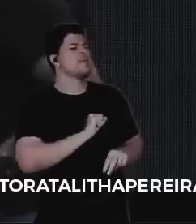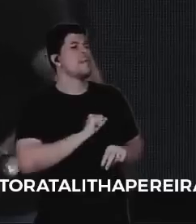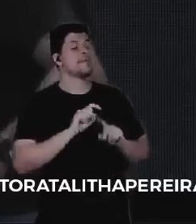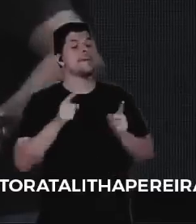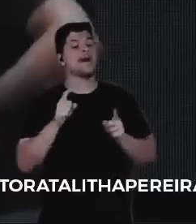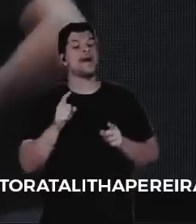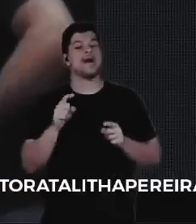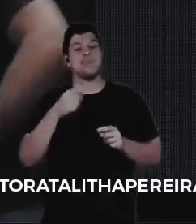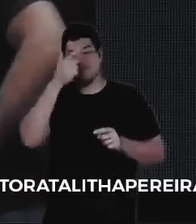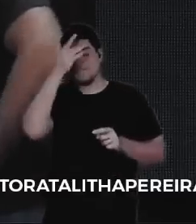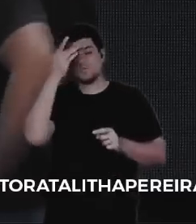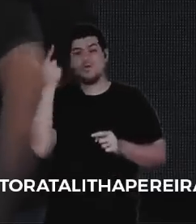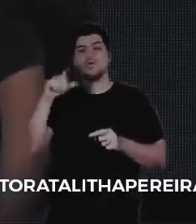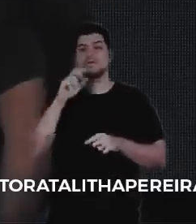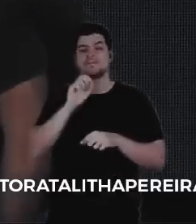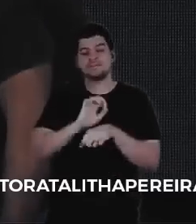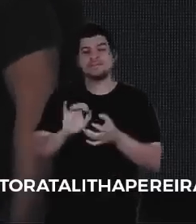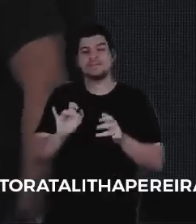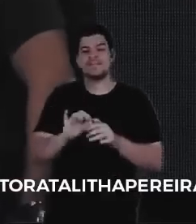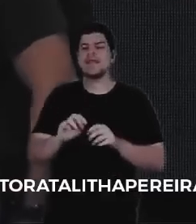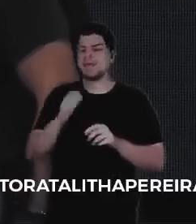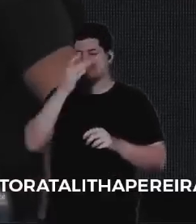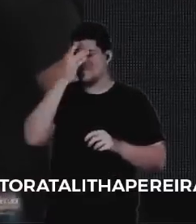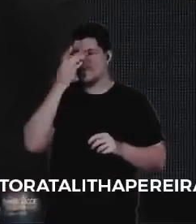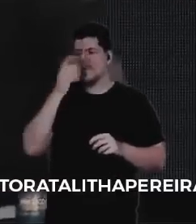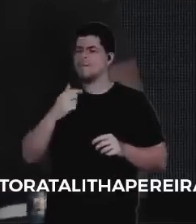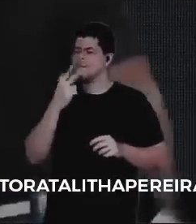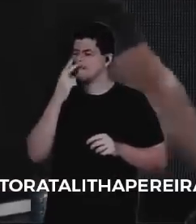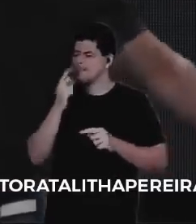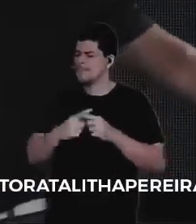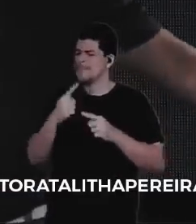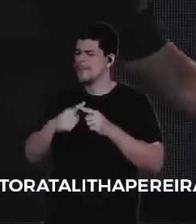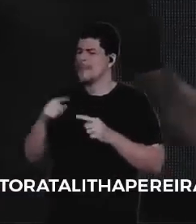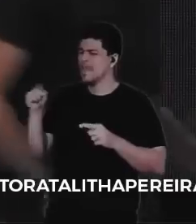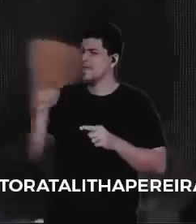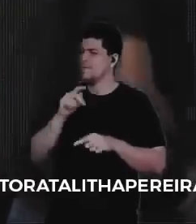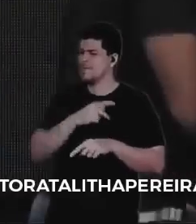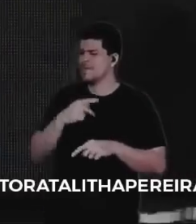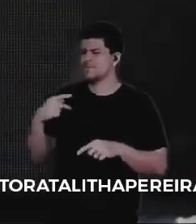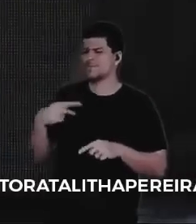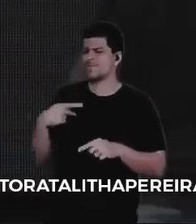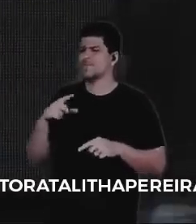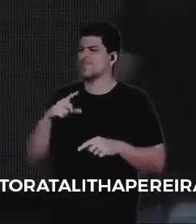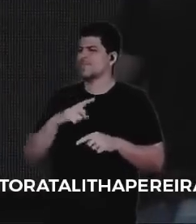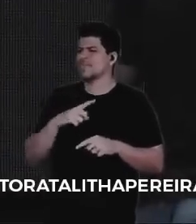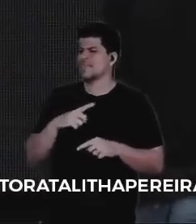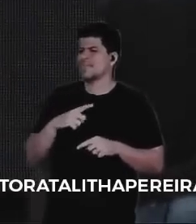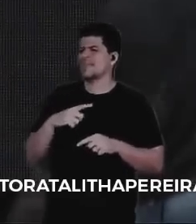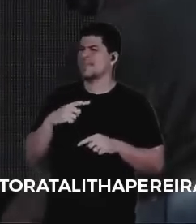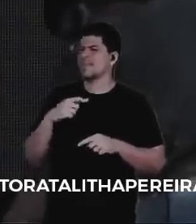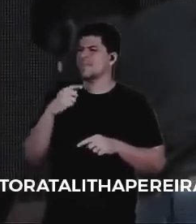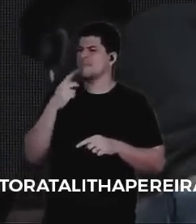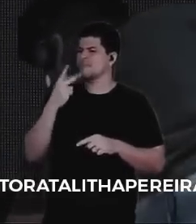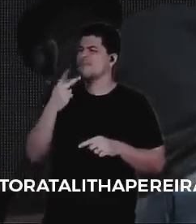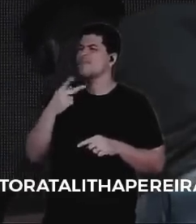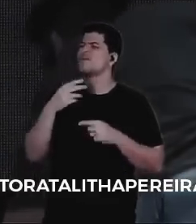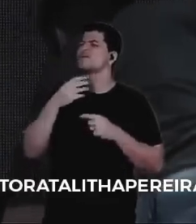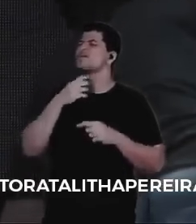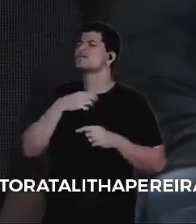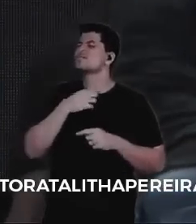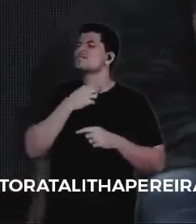tranquilo. Que benção. Aumenta aí para o pessoal só do campus online, para ver se está tudo tranquilinho para eles aí, em nome de